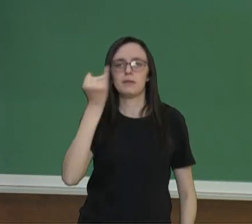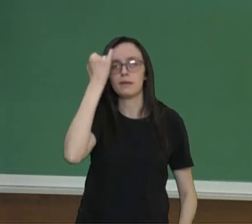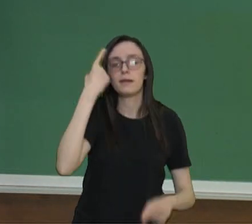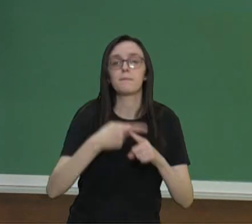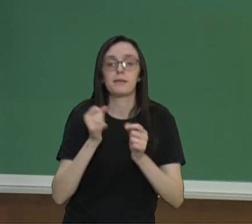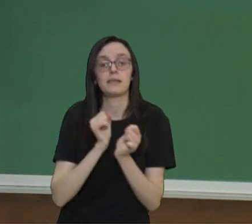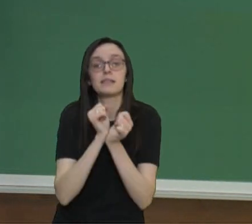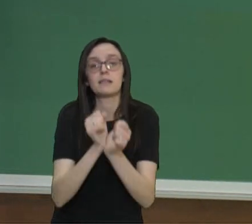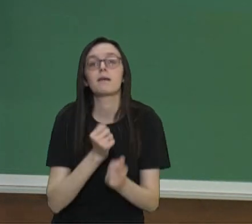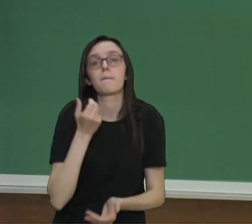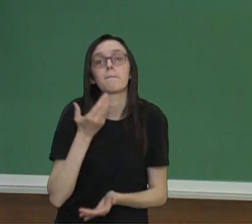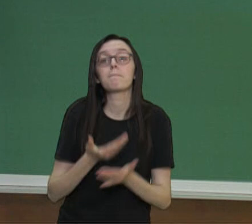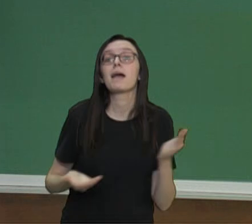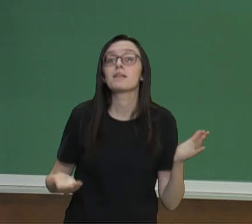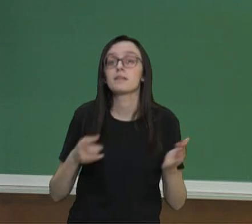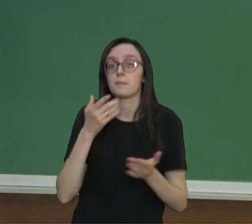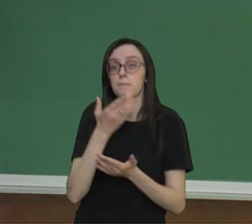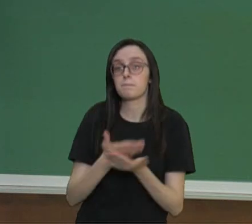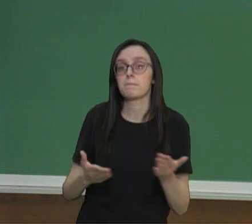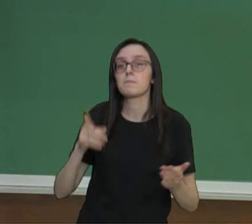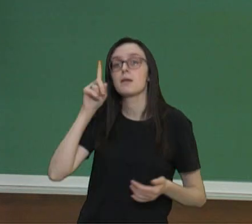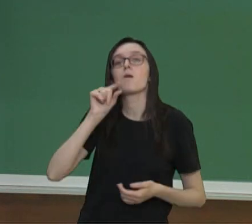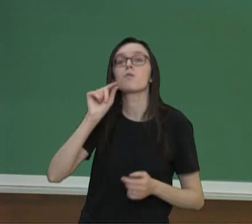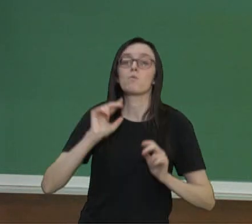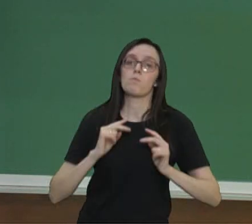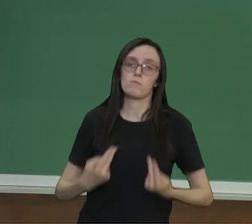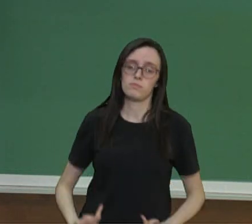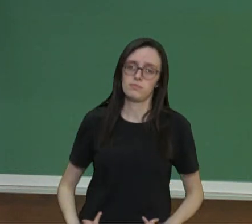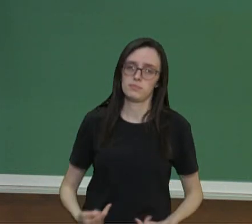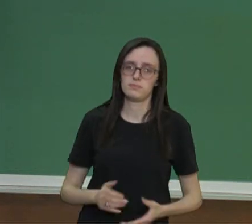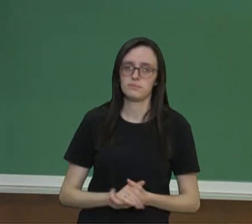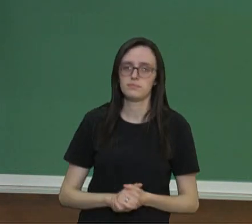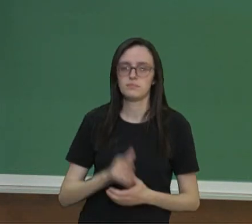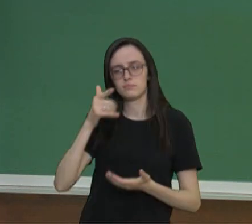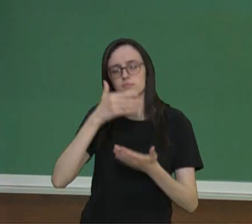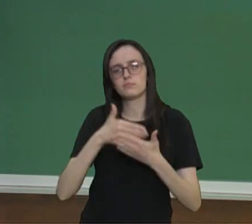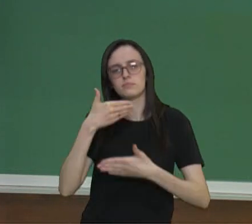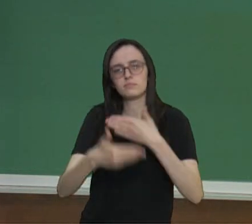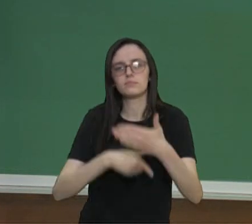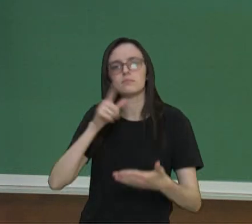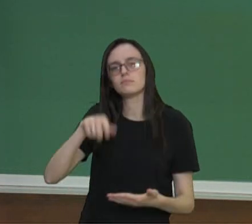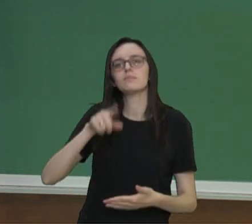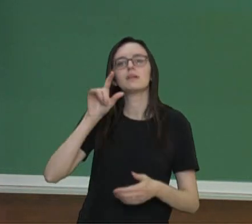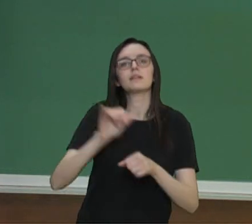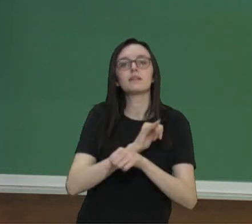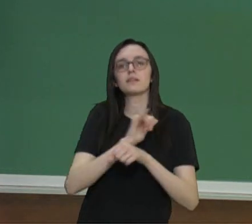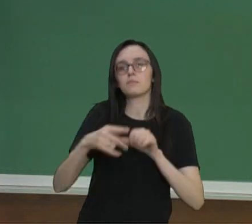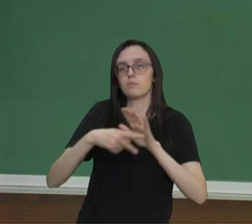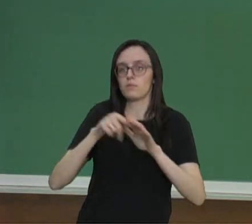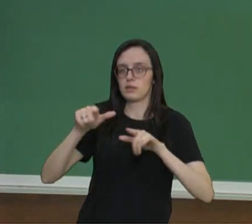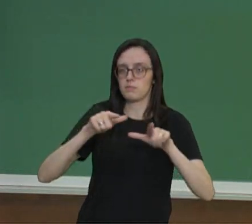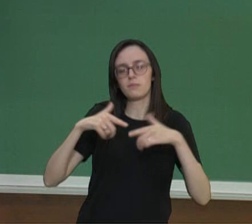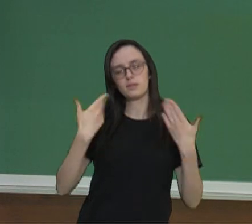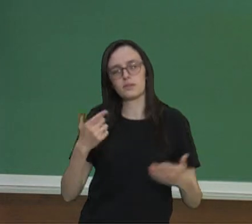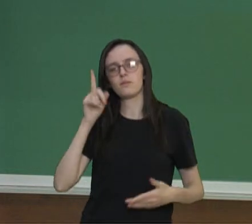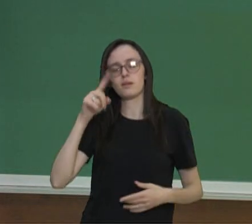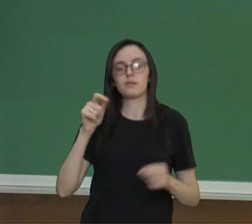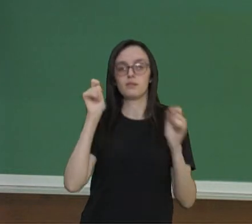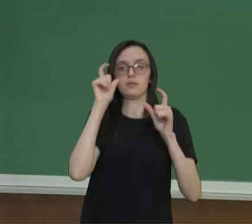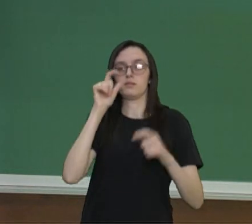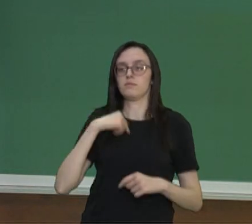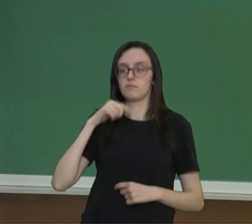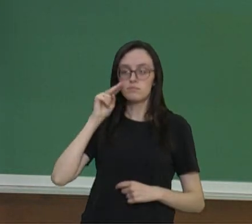o escravizado perde essa condição de ser humano e passa a se tornar uma ferramenta de trabalho. Por isso chama atenção